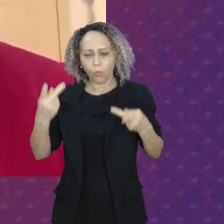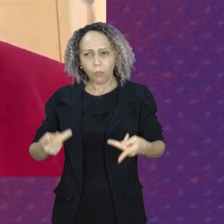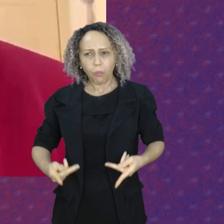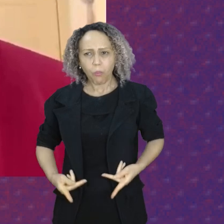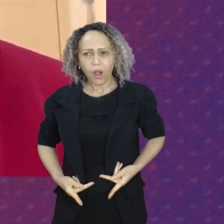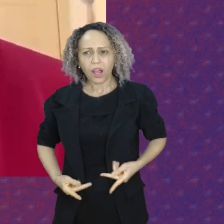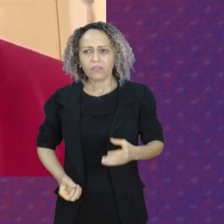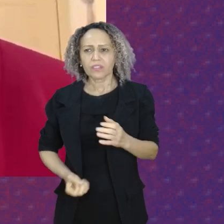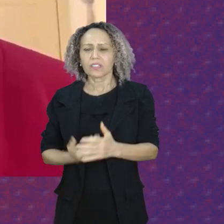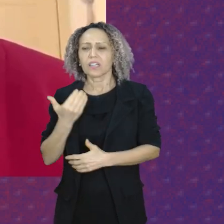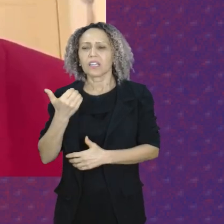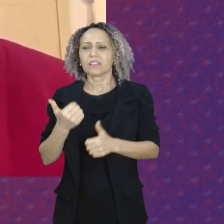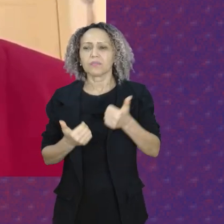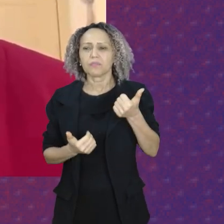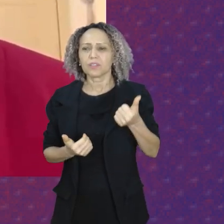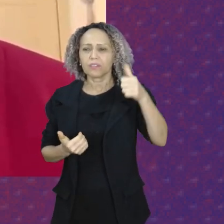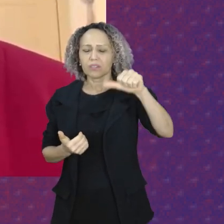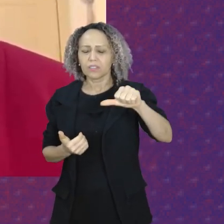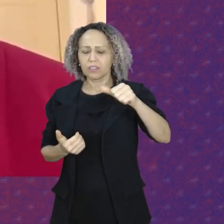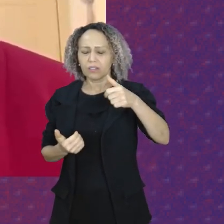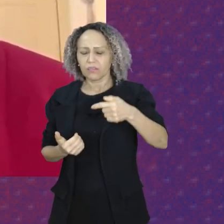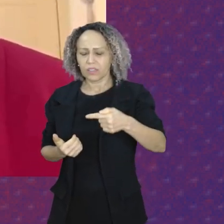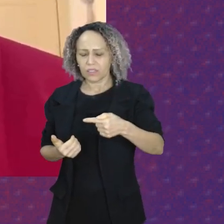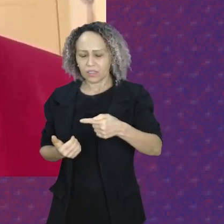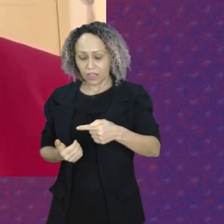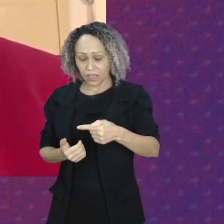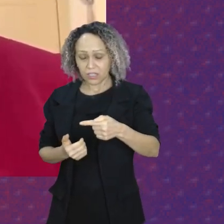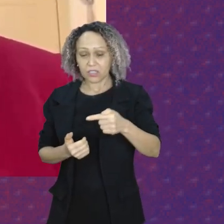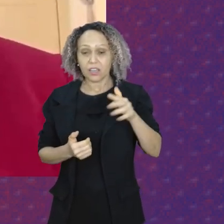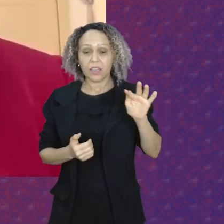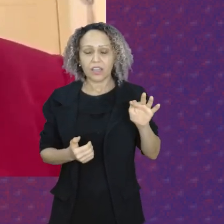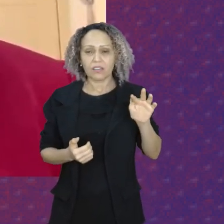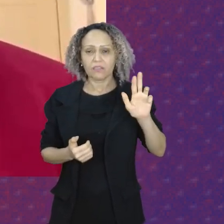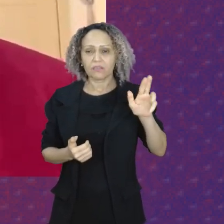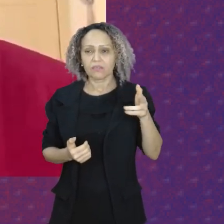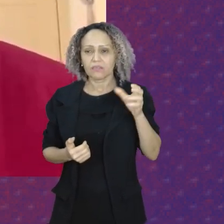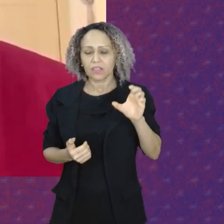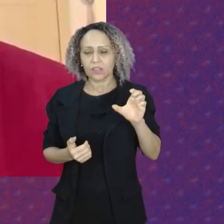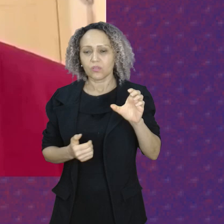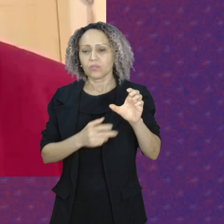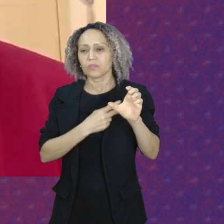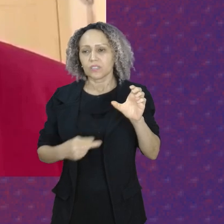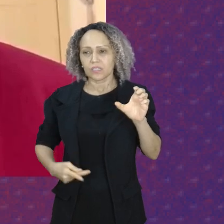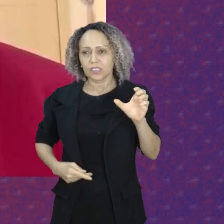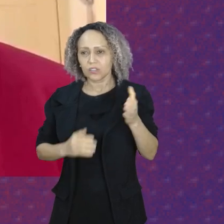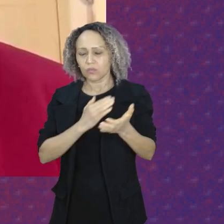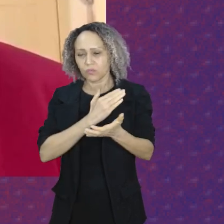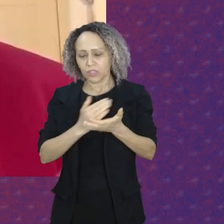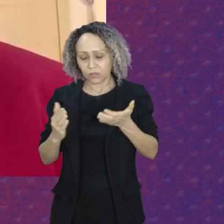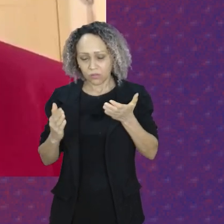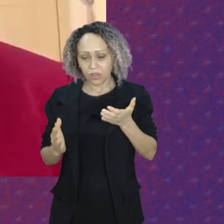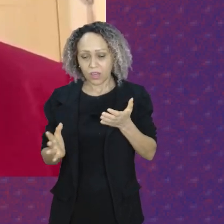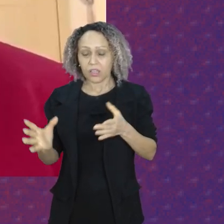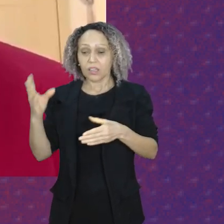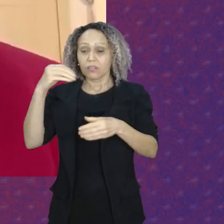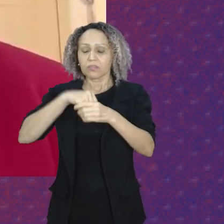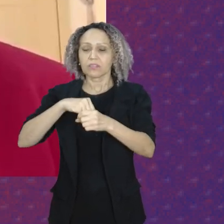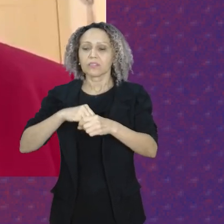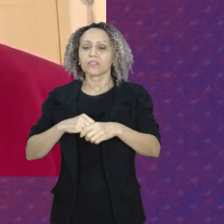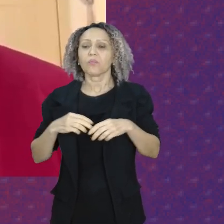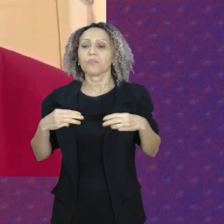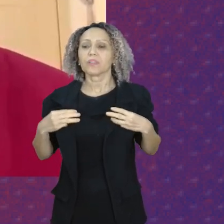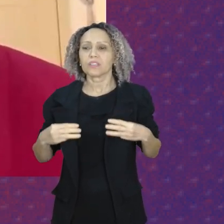criada inicialmente em 97, época do Fernando Henrique, e inicialmente ela estava vinculada ao Ministério da